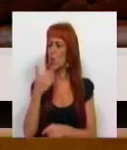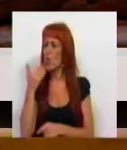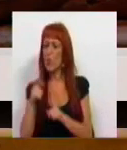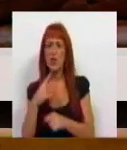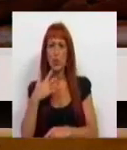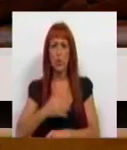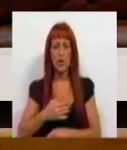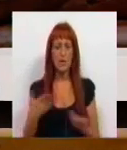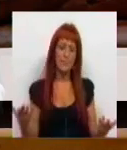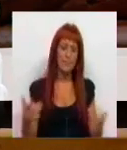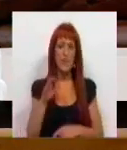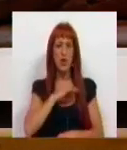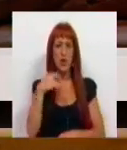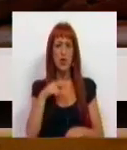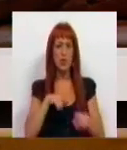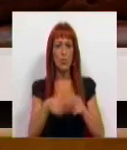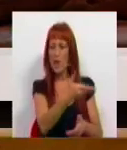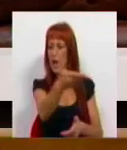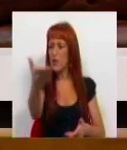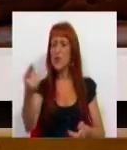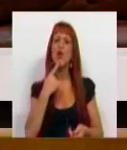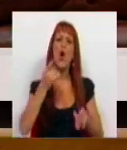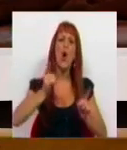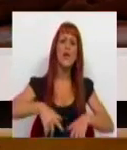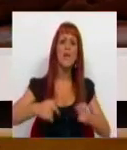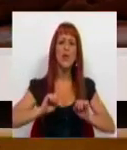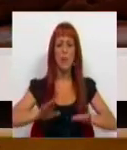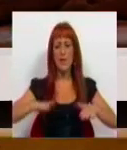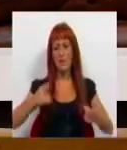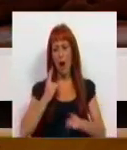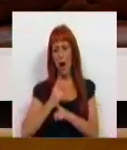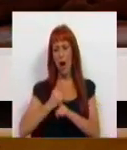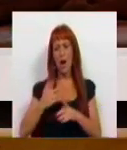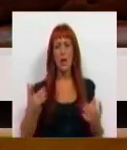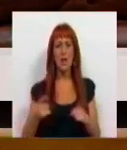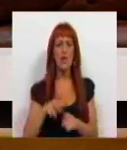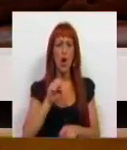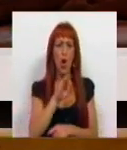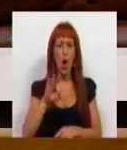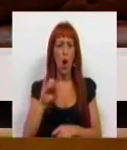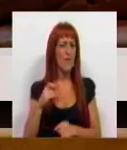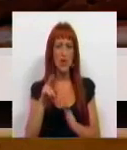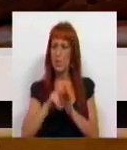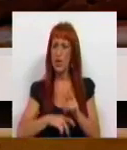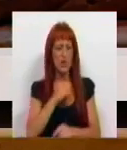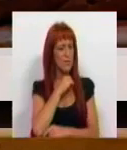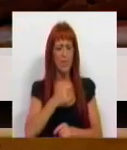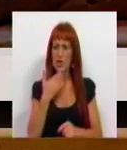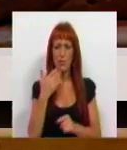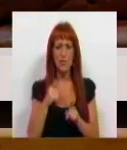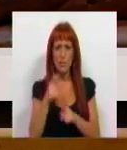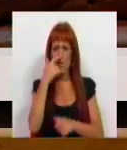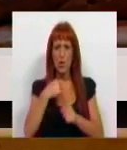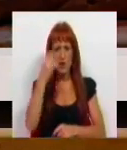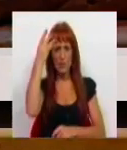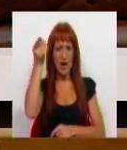abuso total. E assim, senhores deputados, voltamos ao início. Os offshores não são regimes legítimos abusados por pessoas